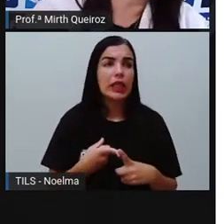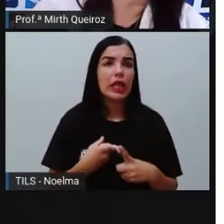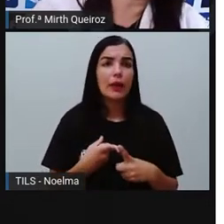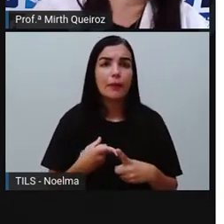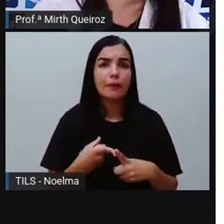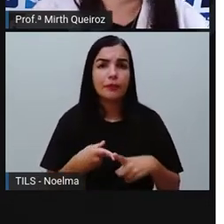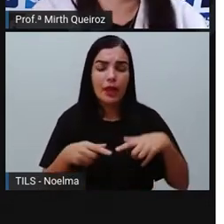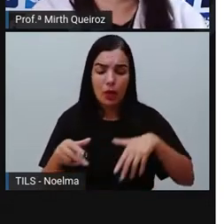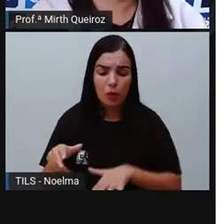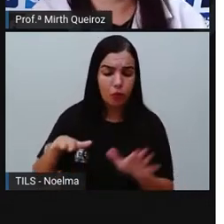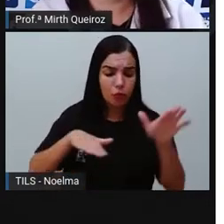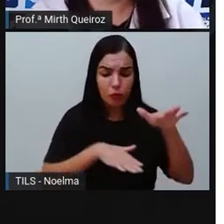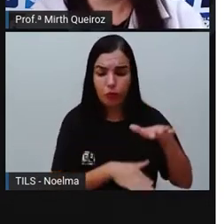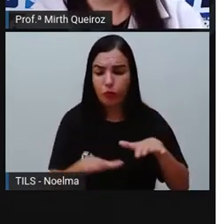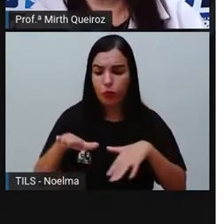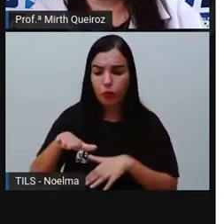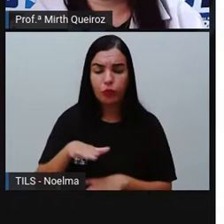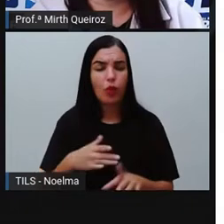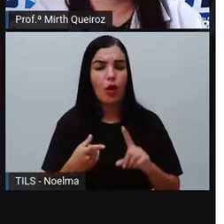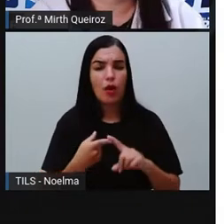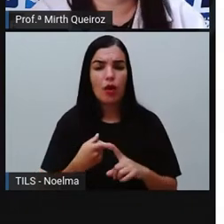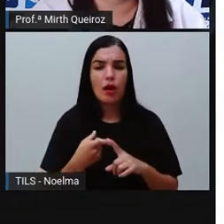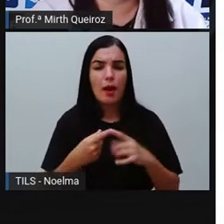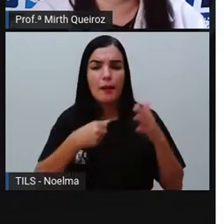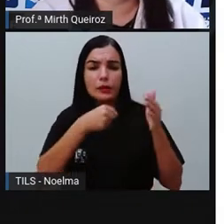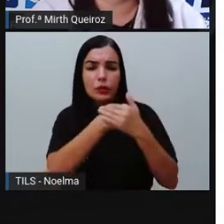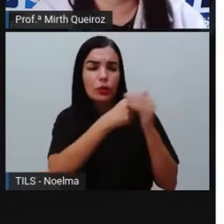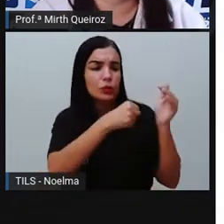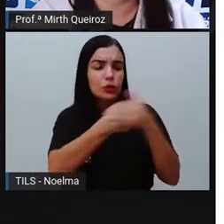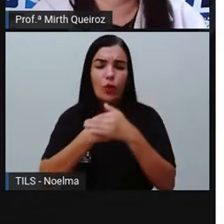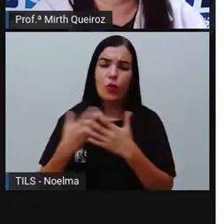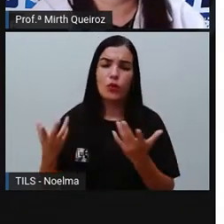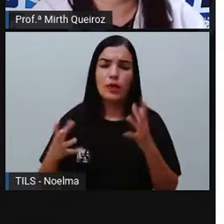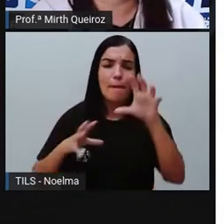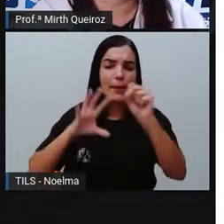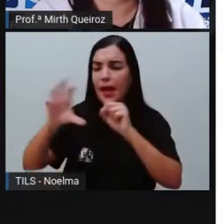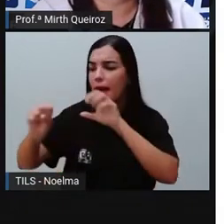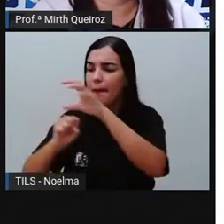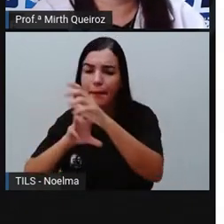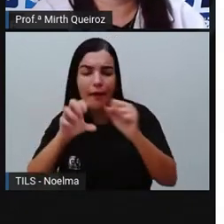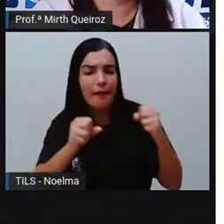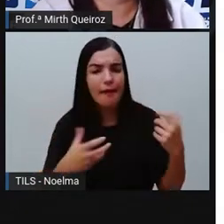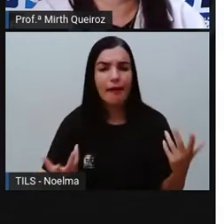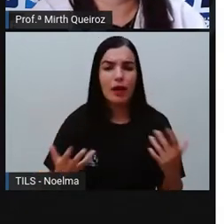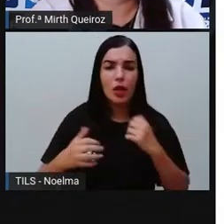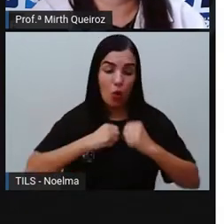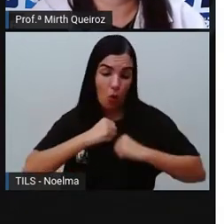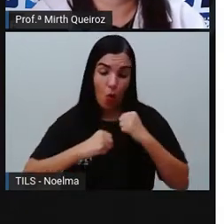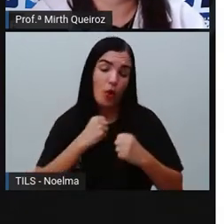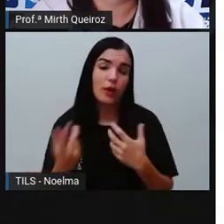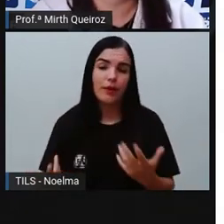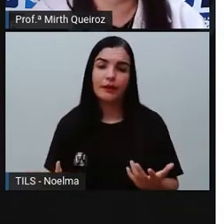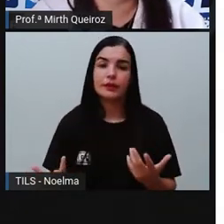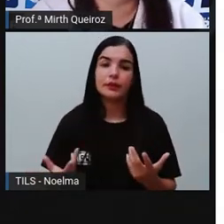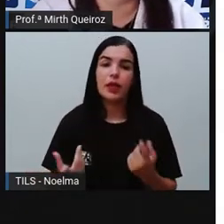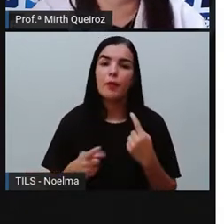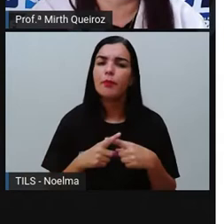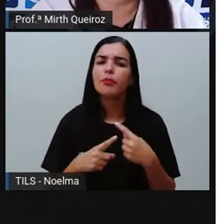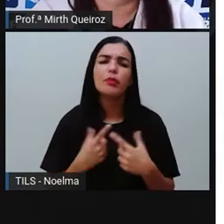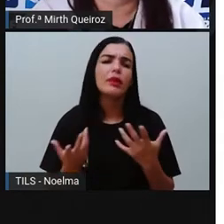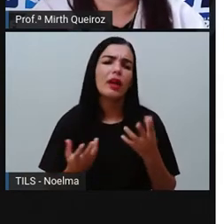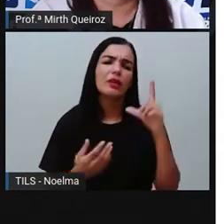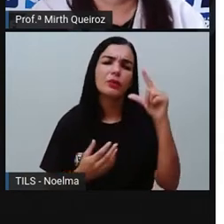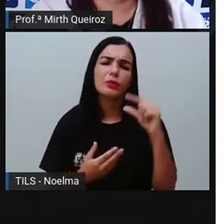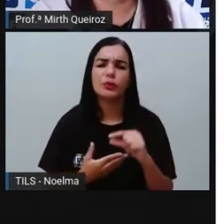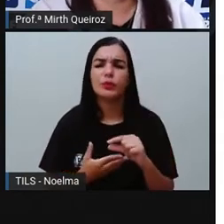de pique-esconde, de pega-pega? Essas atividades que exigem mais movimento, né? Maior movimento. Por que, que será que